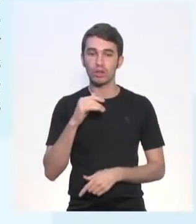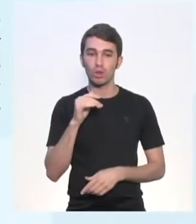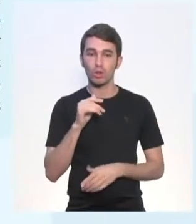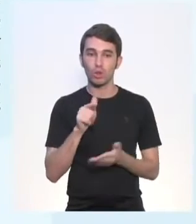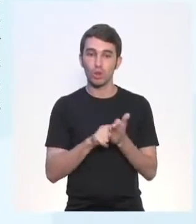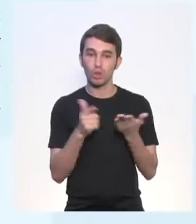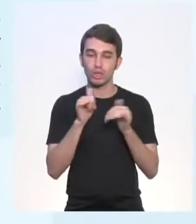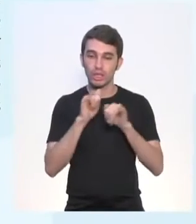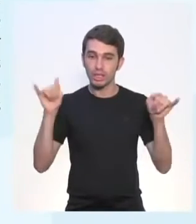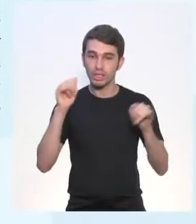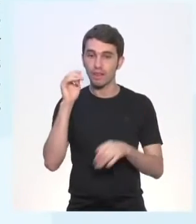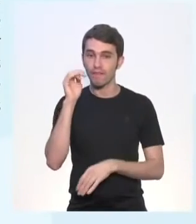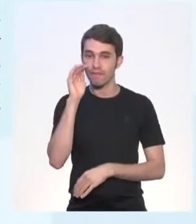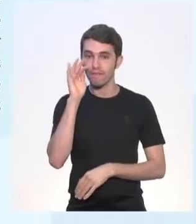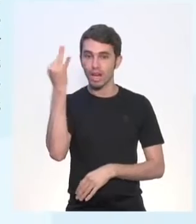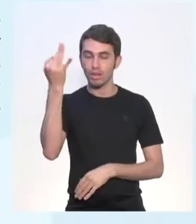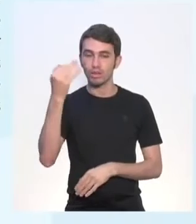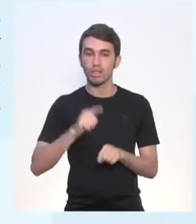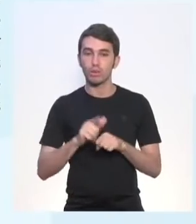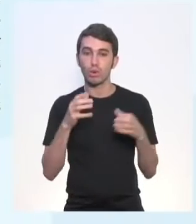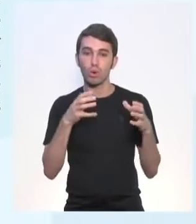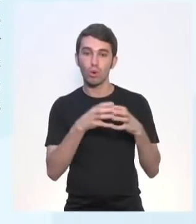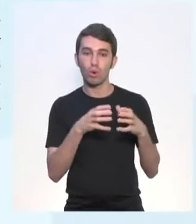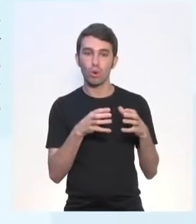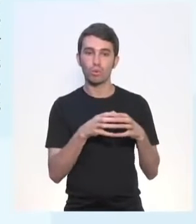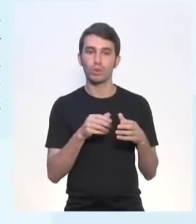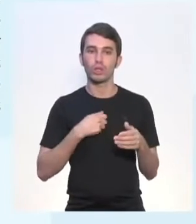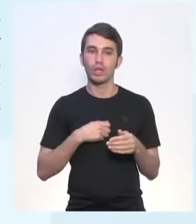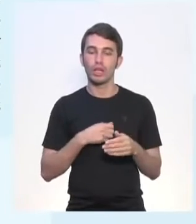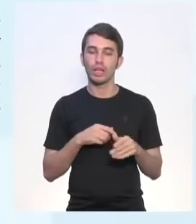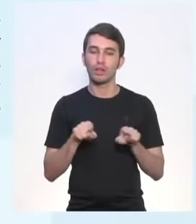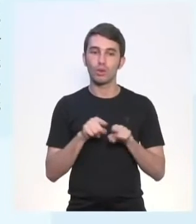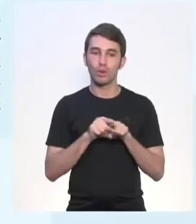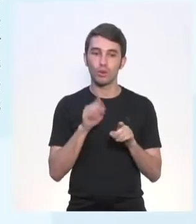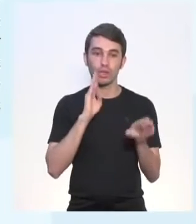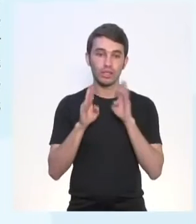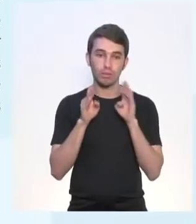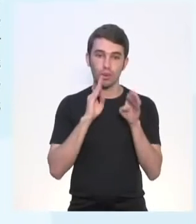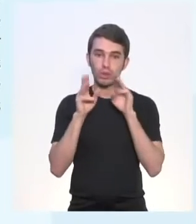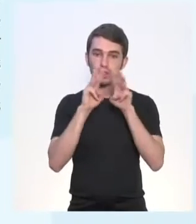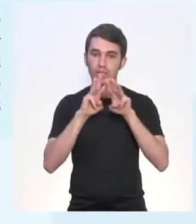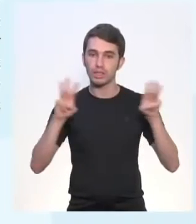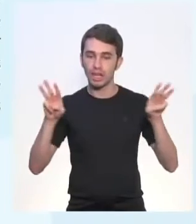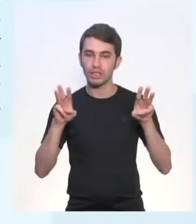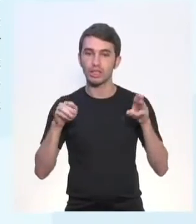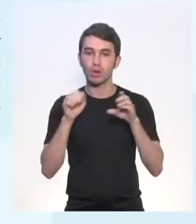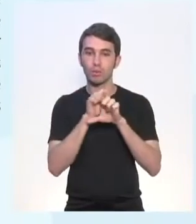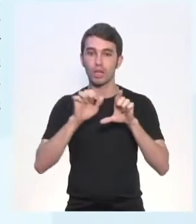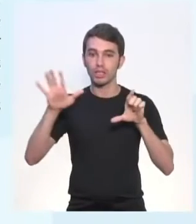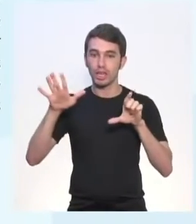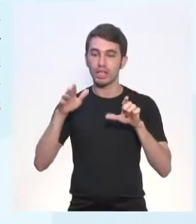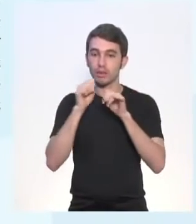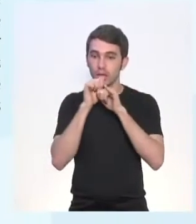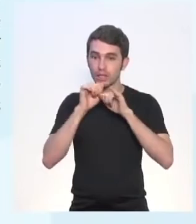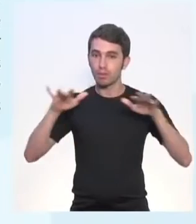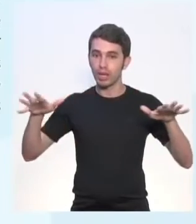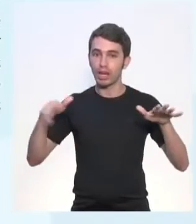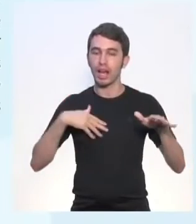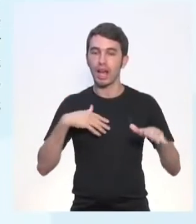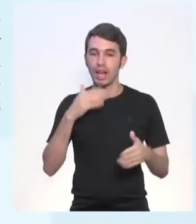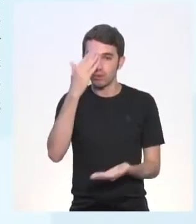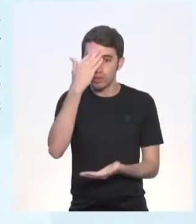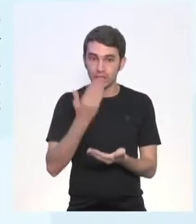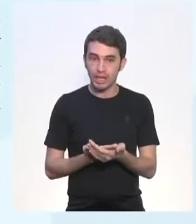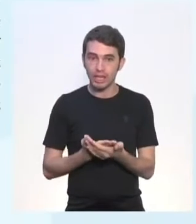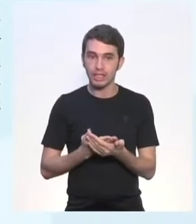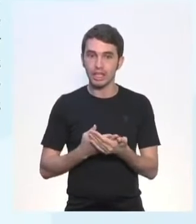fazem comunidades, páginas de Facebook, sites para compartilhar suas crenças e desinformar as pessoas de